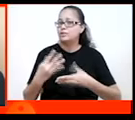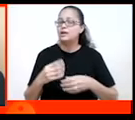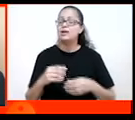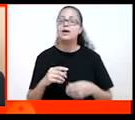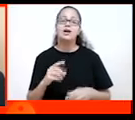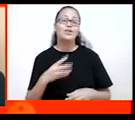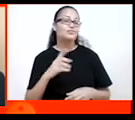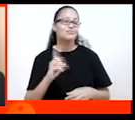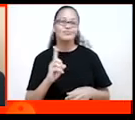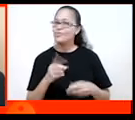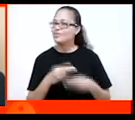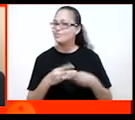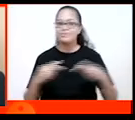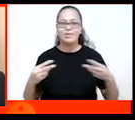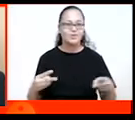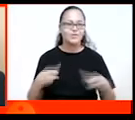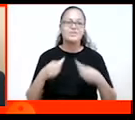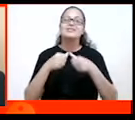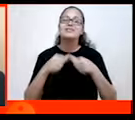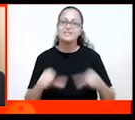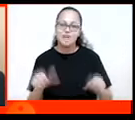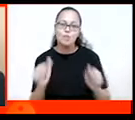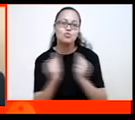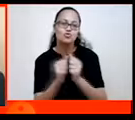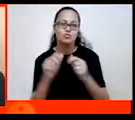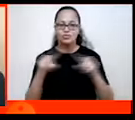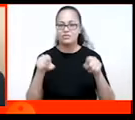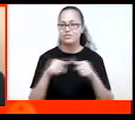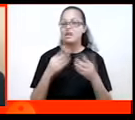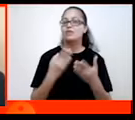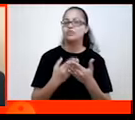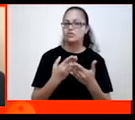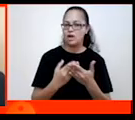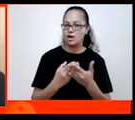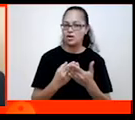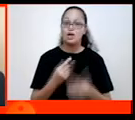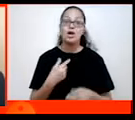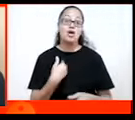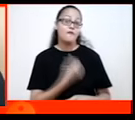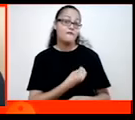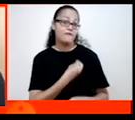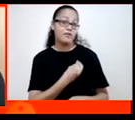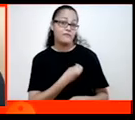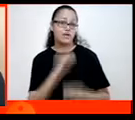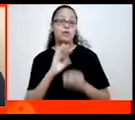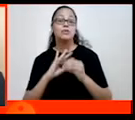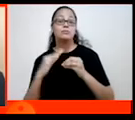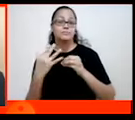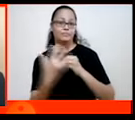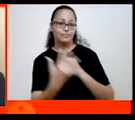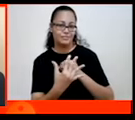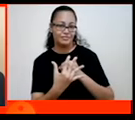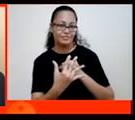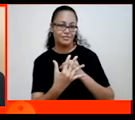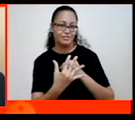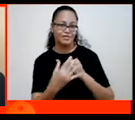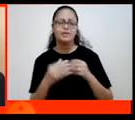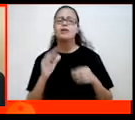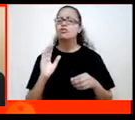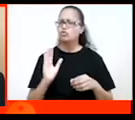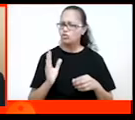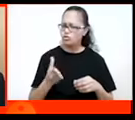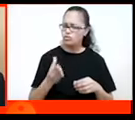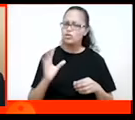coisa que estarmos todos juntos em sala de aula, né? Então, nós estamos vivenciando aí um momento da história, nessa pandemia, né, que já aconteceram em